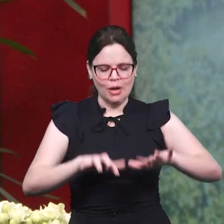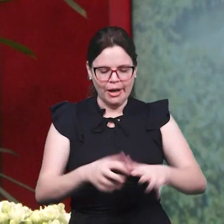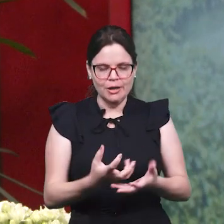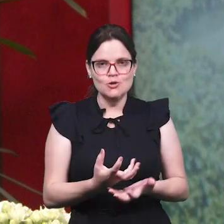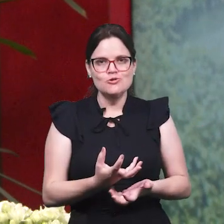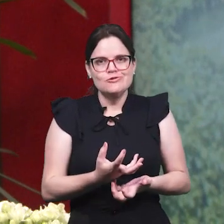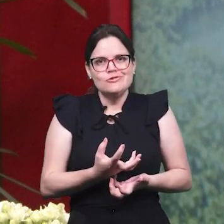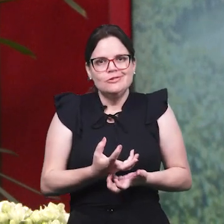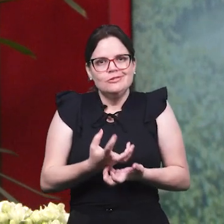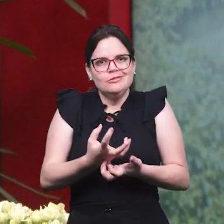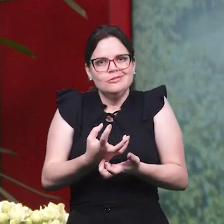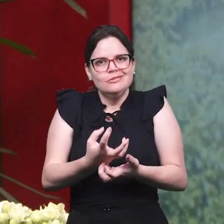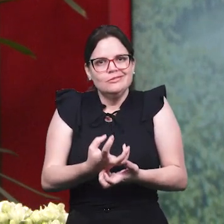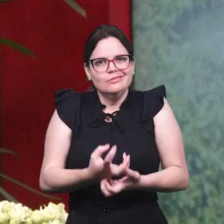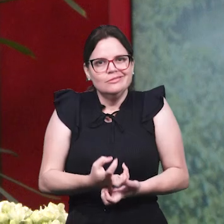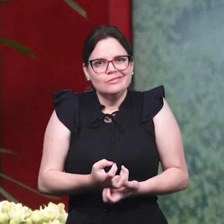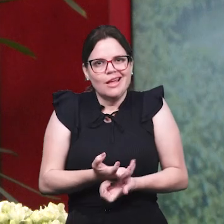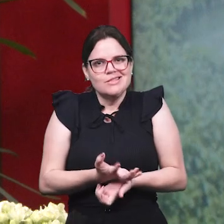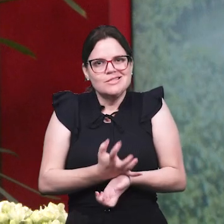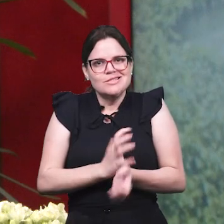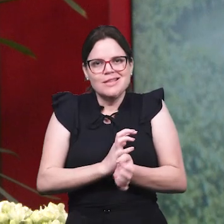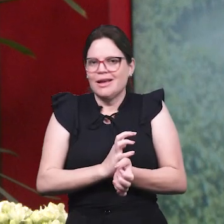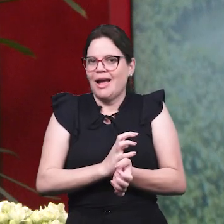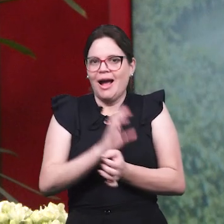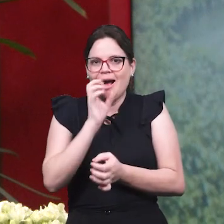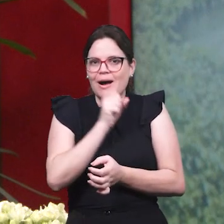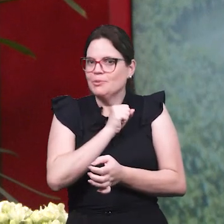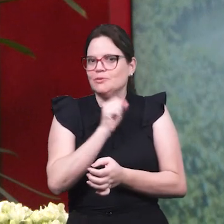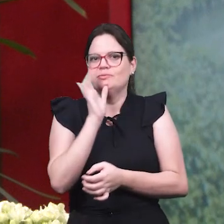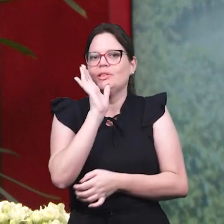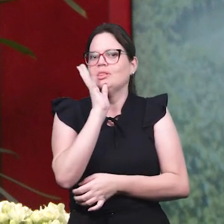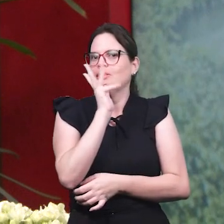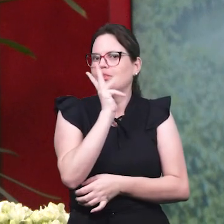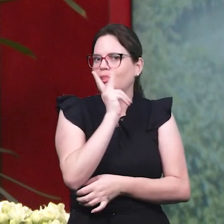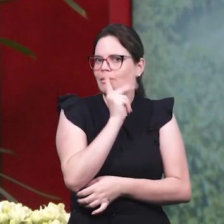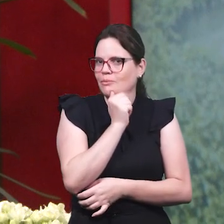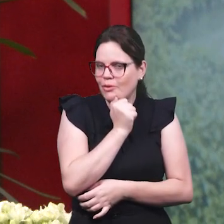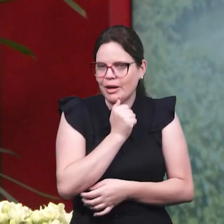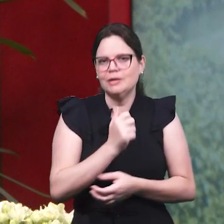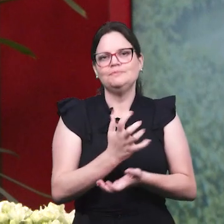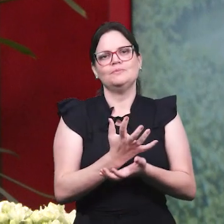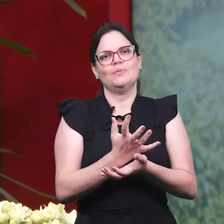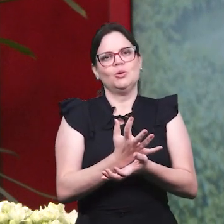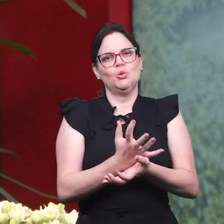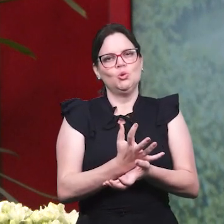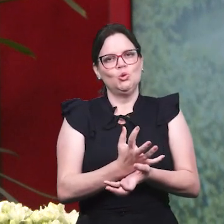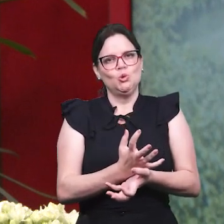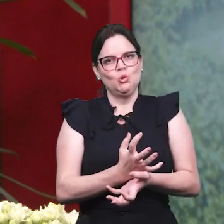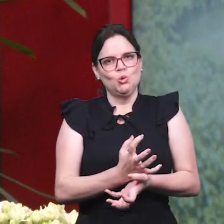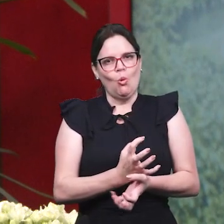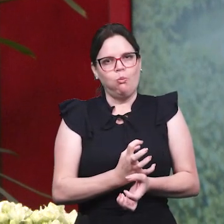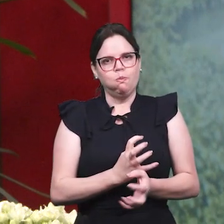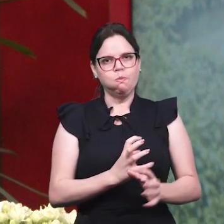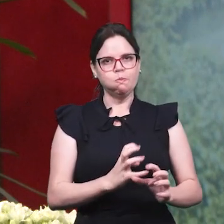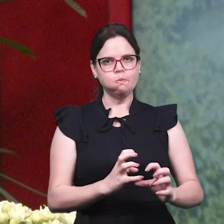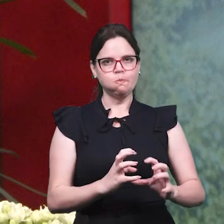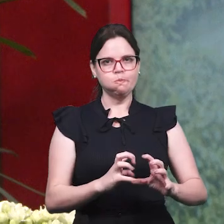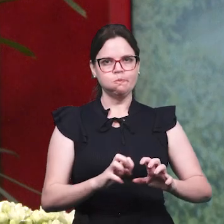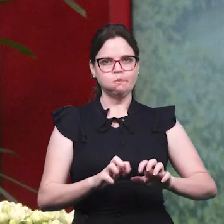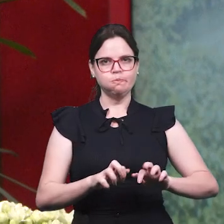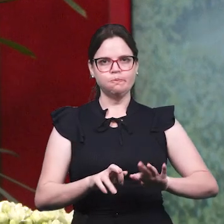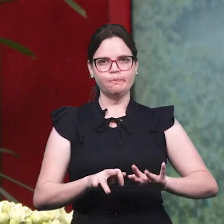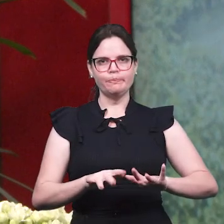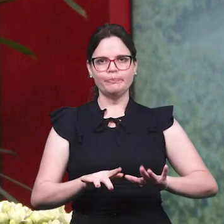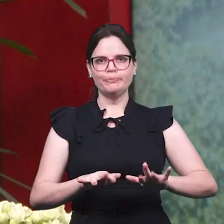água e ele não vai secar rápido, então ele vai demorar para secar e durante esse processo de secagem, se